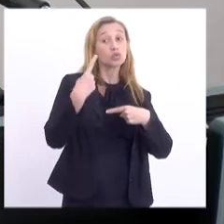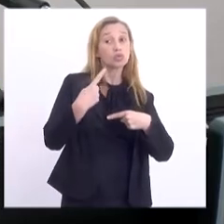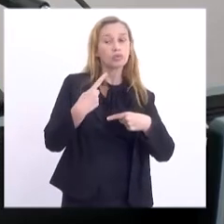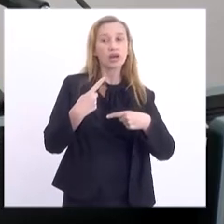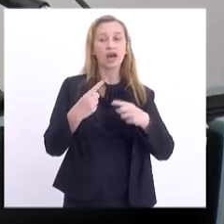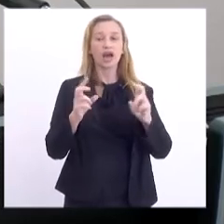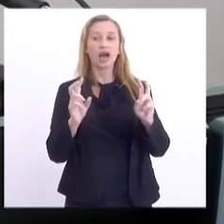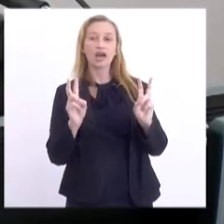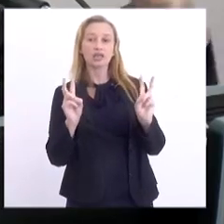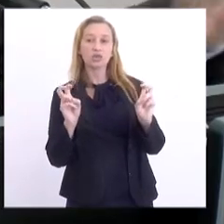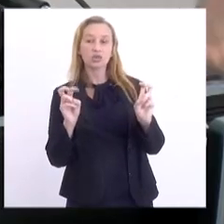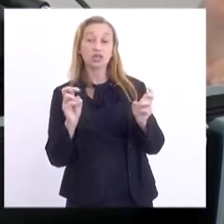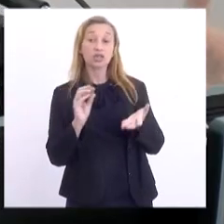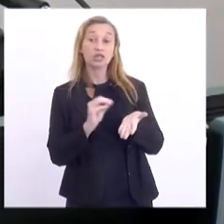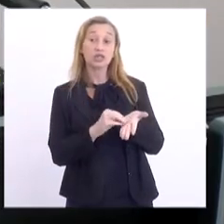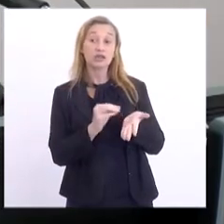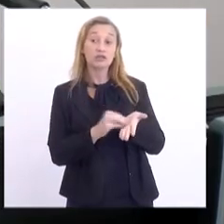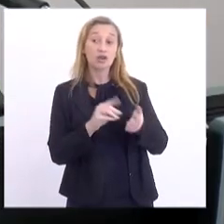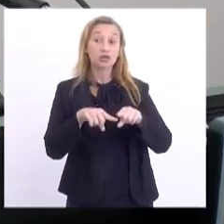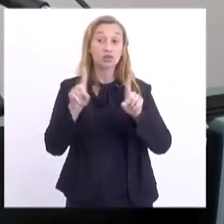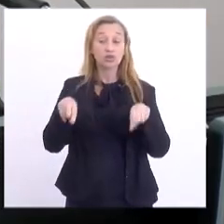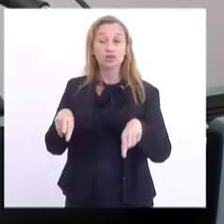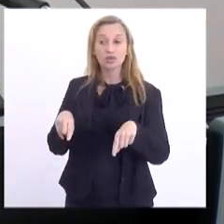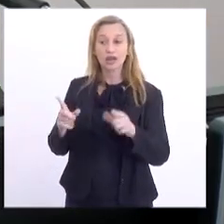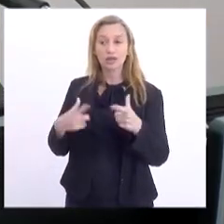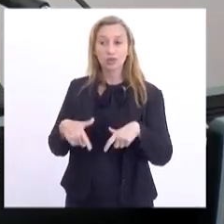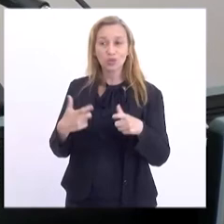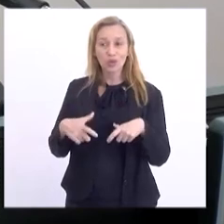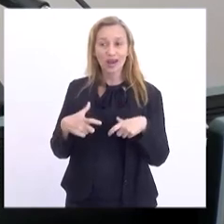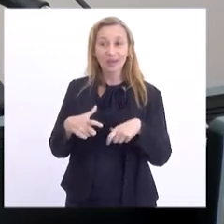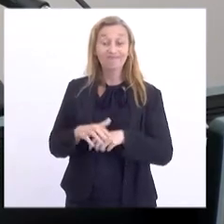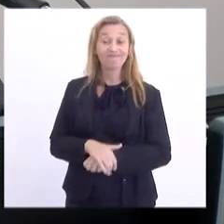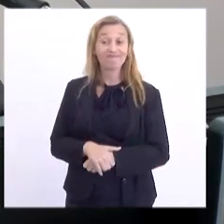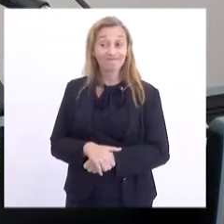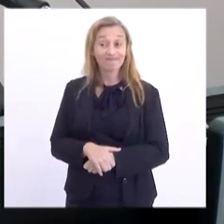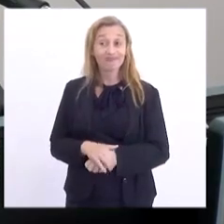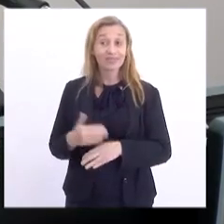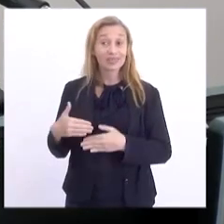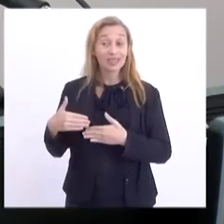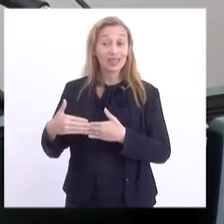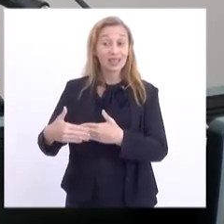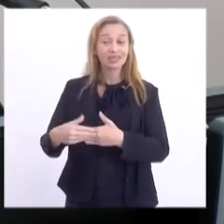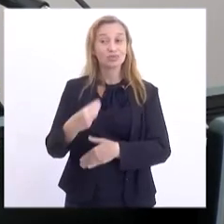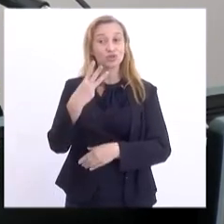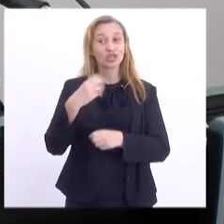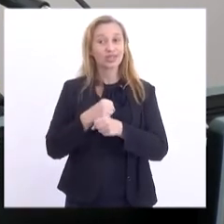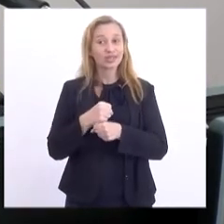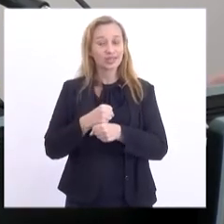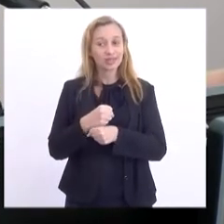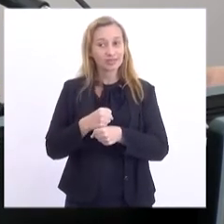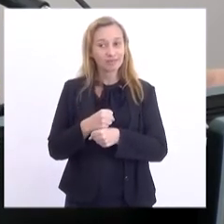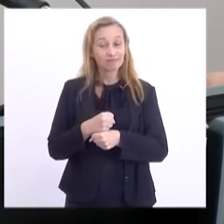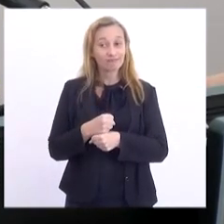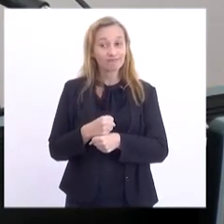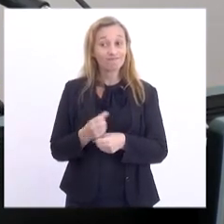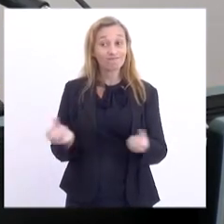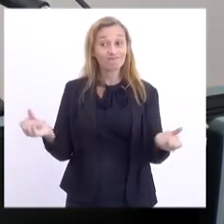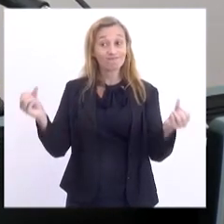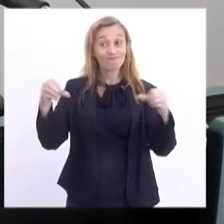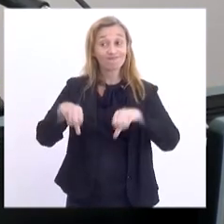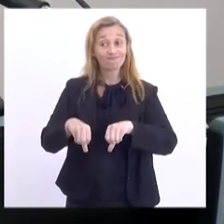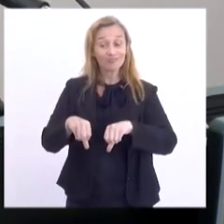da ausência de quadros especializados ao longo dos três anos vai